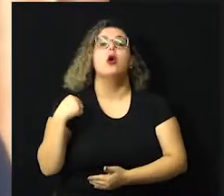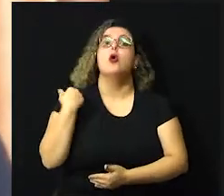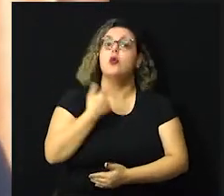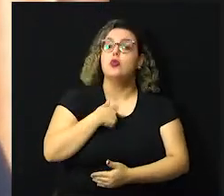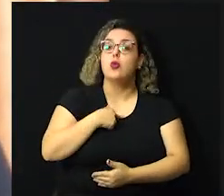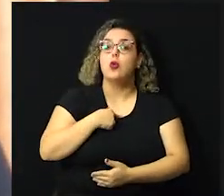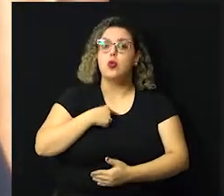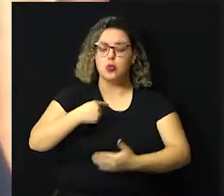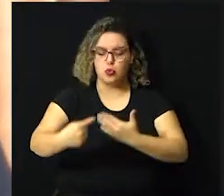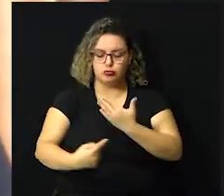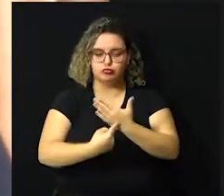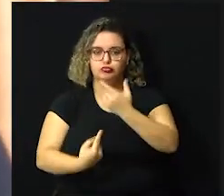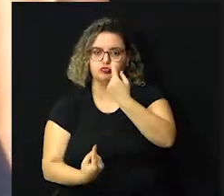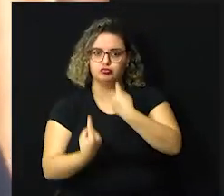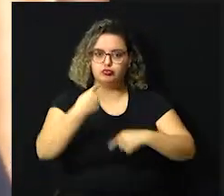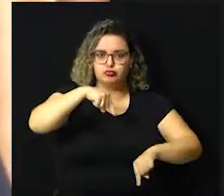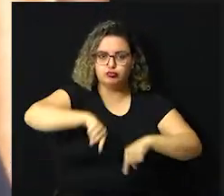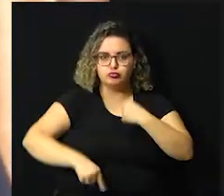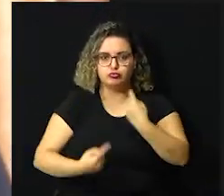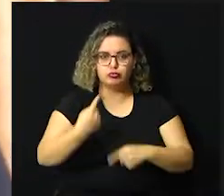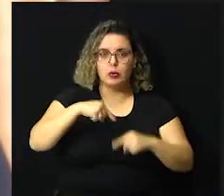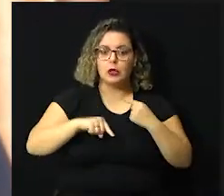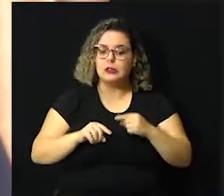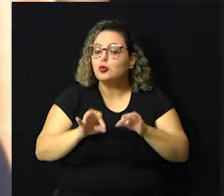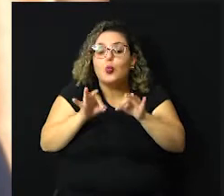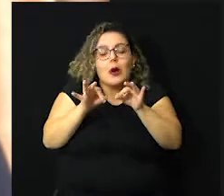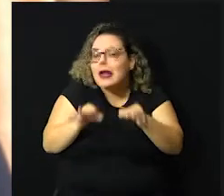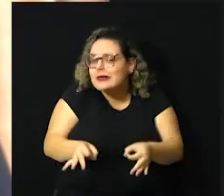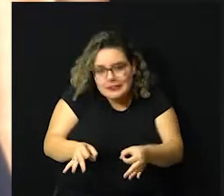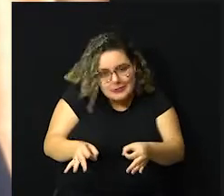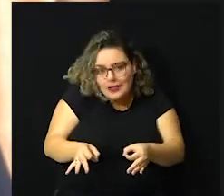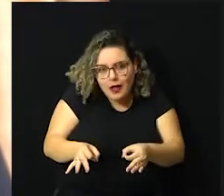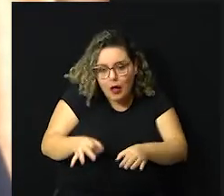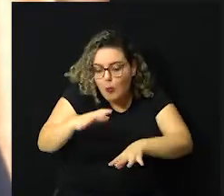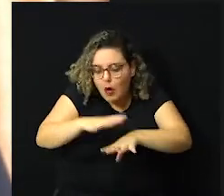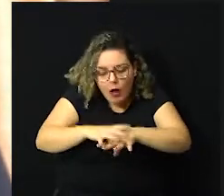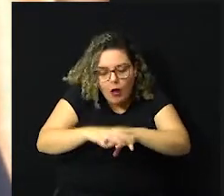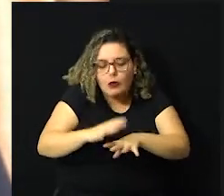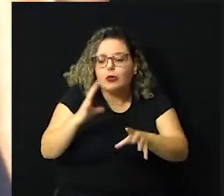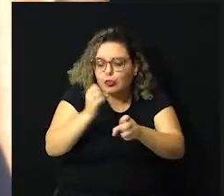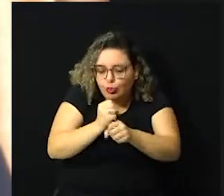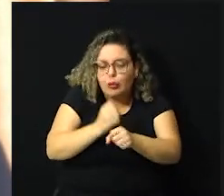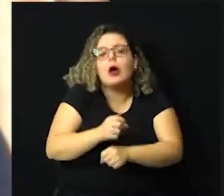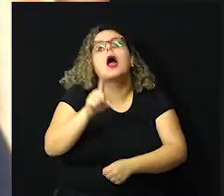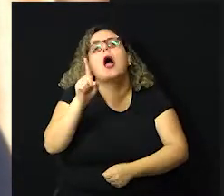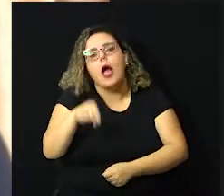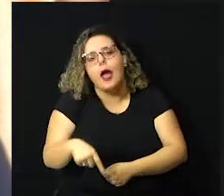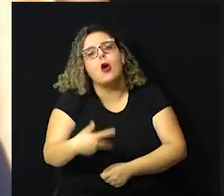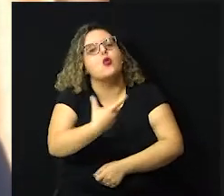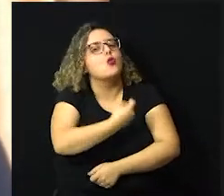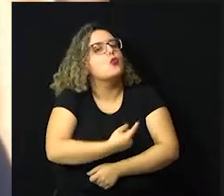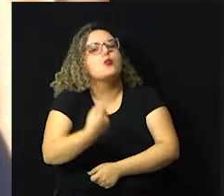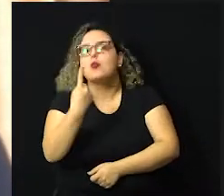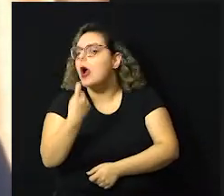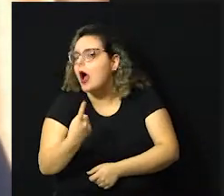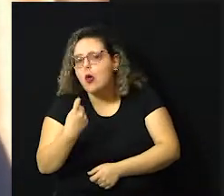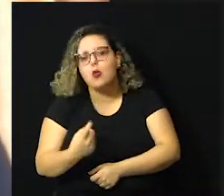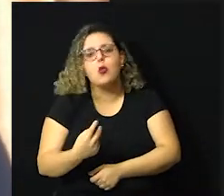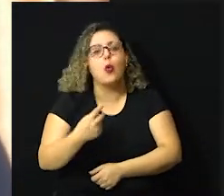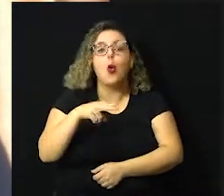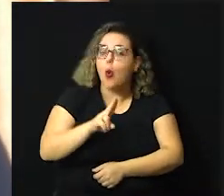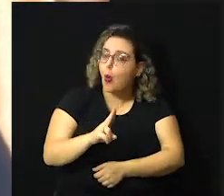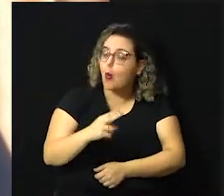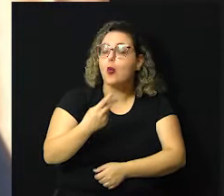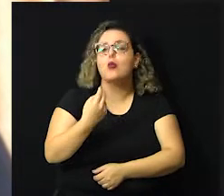sistema imunológico, ele não é algo muito exato, não é algo matemático que você possa afirmar que tomando uma dose ou tomando